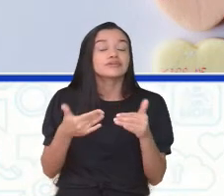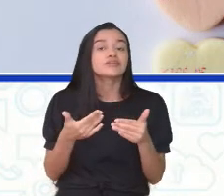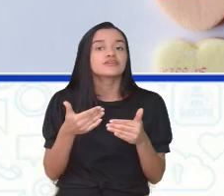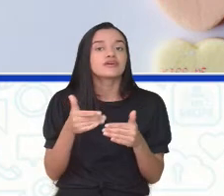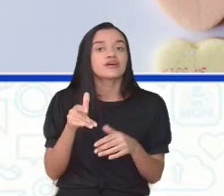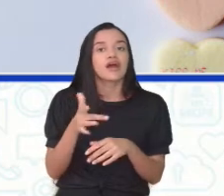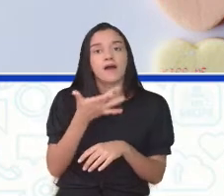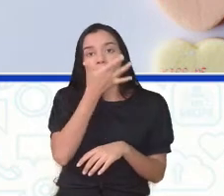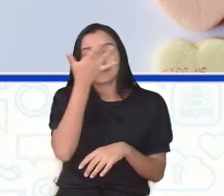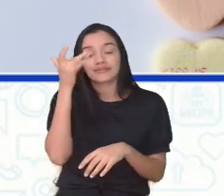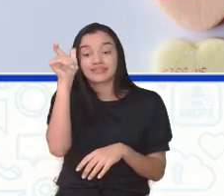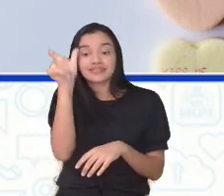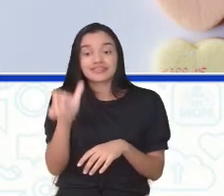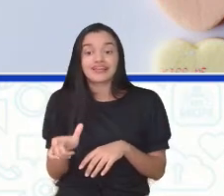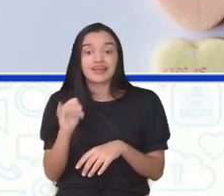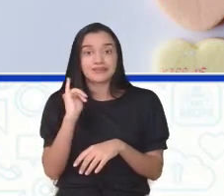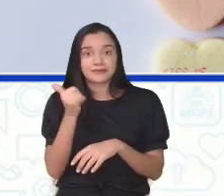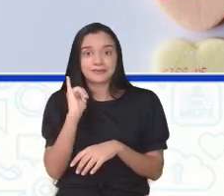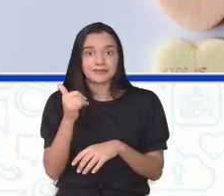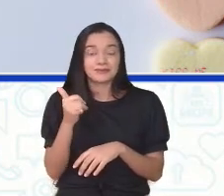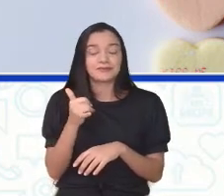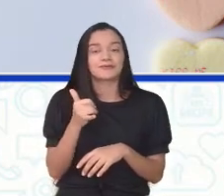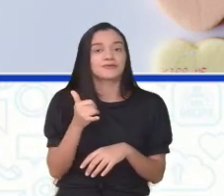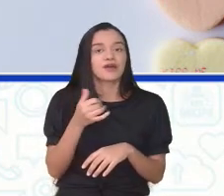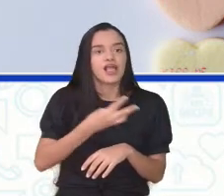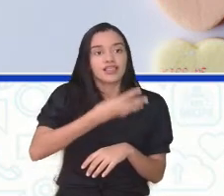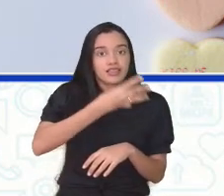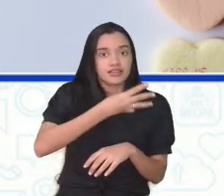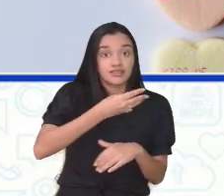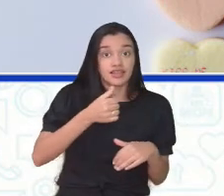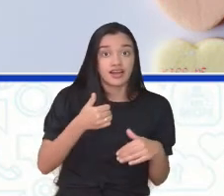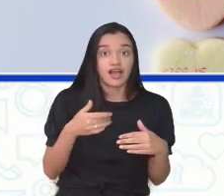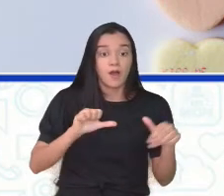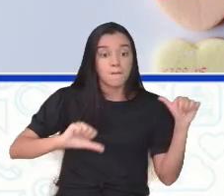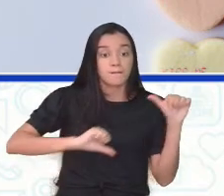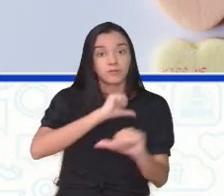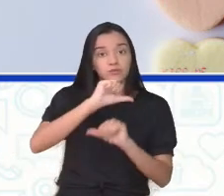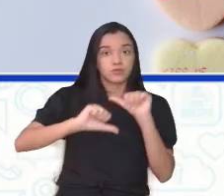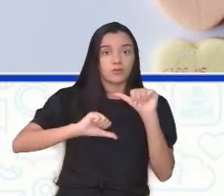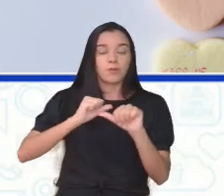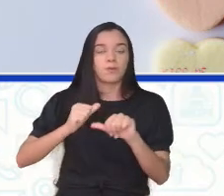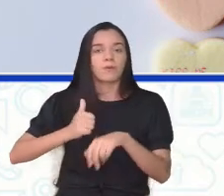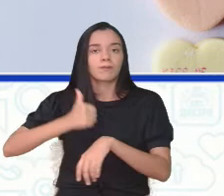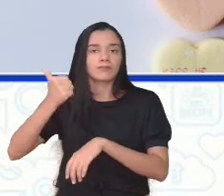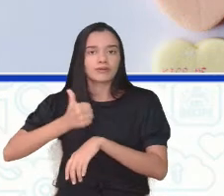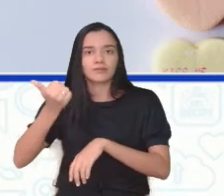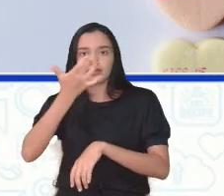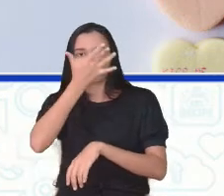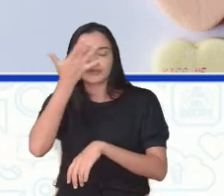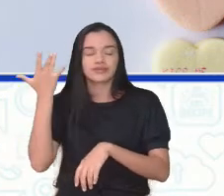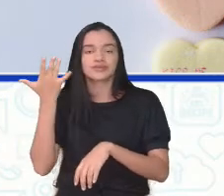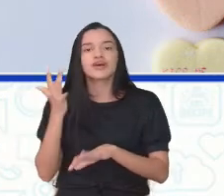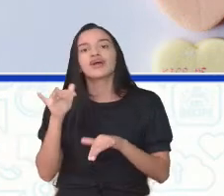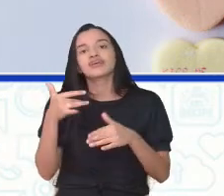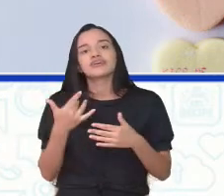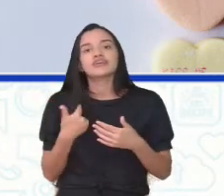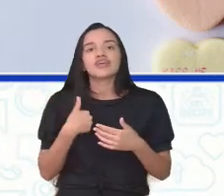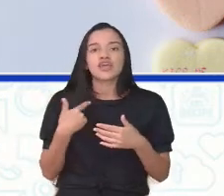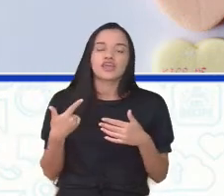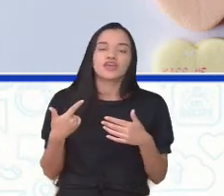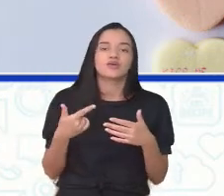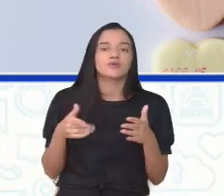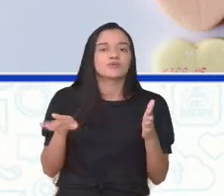terceira pessoa para a primeira. Então, ao invés de falar, Helena chegou, eu falo, chego cansada do trabalho